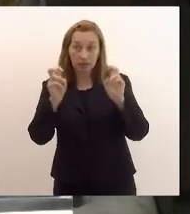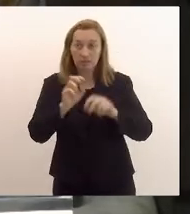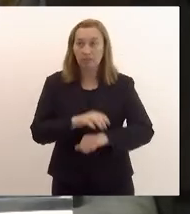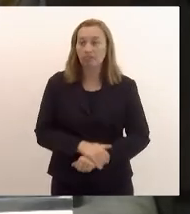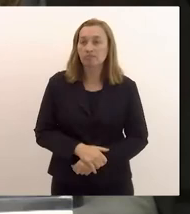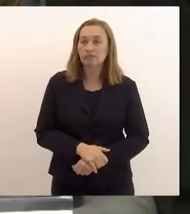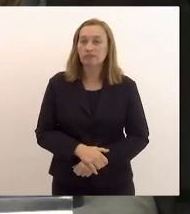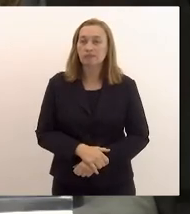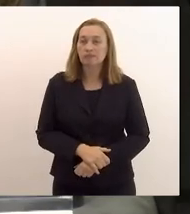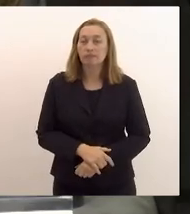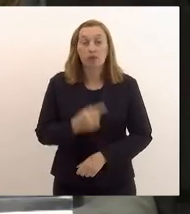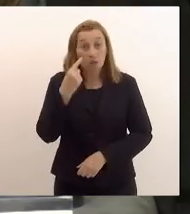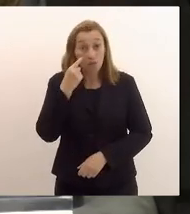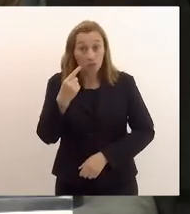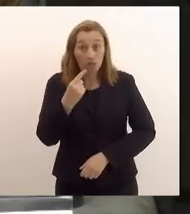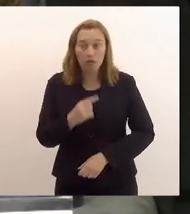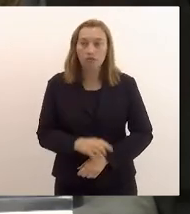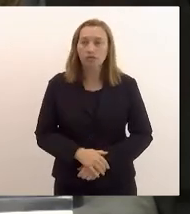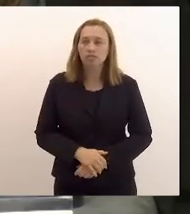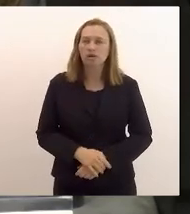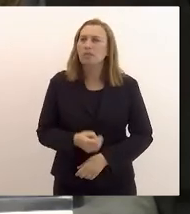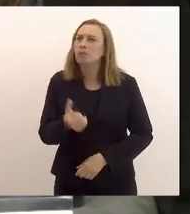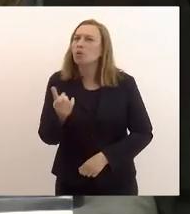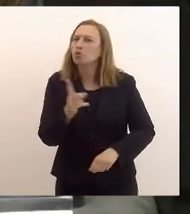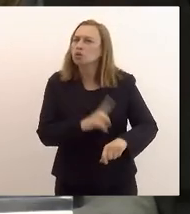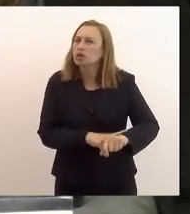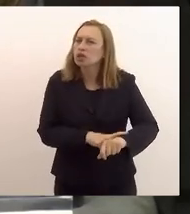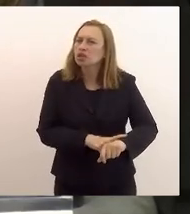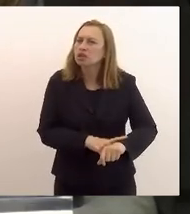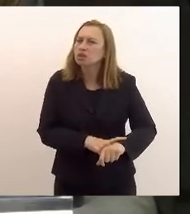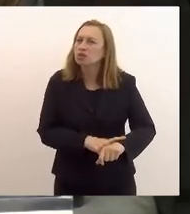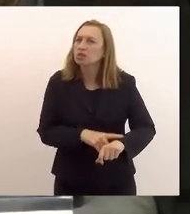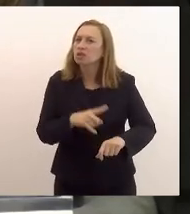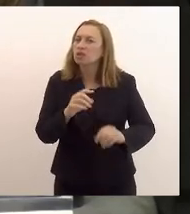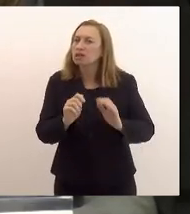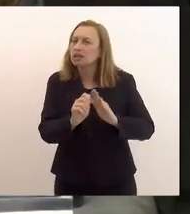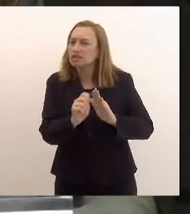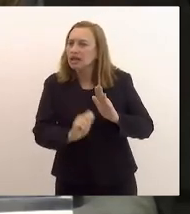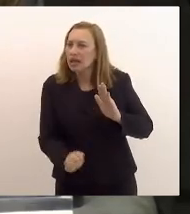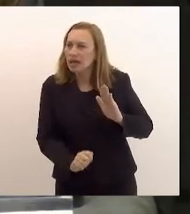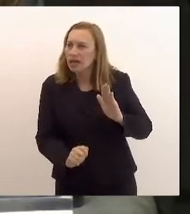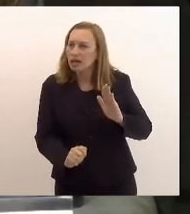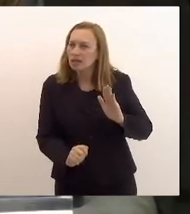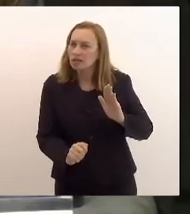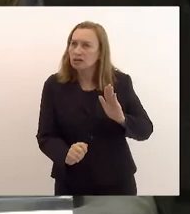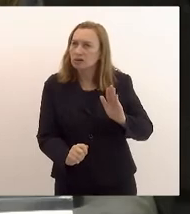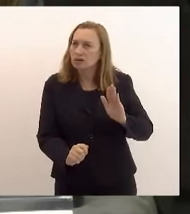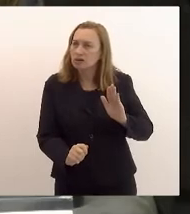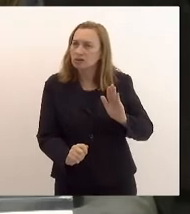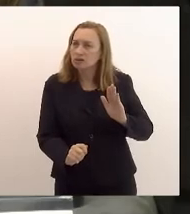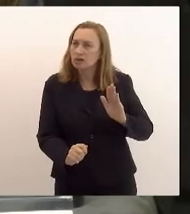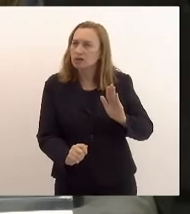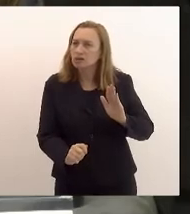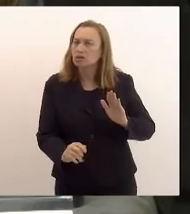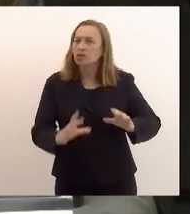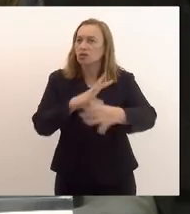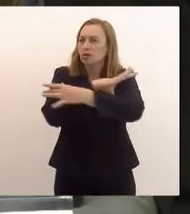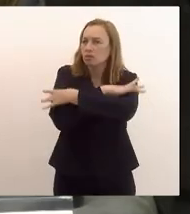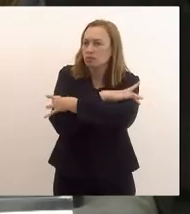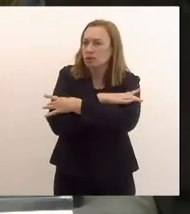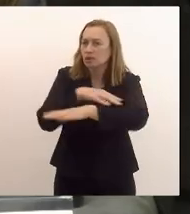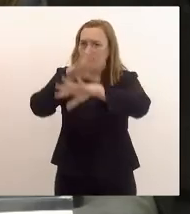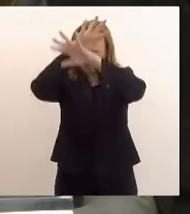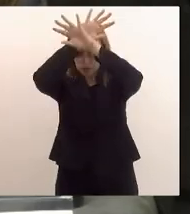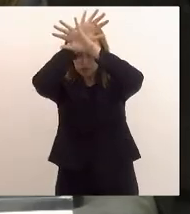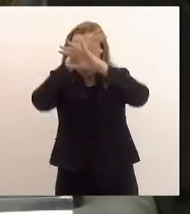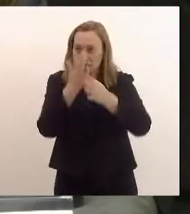na nós vimos há não muito tempo terreiros centro sobretudo de umbanda candomblé